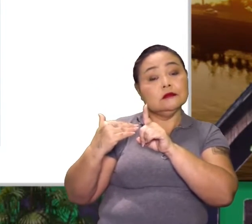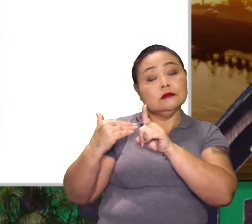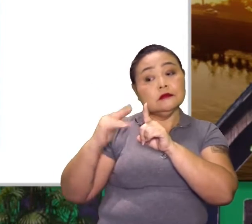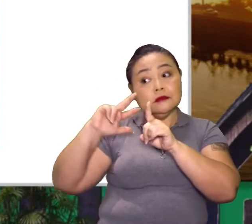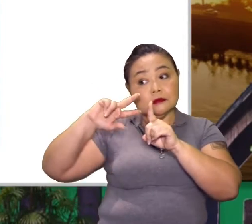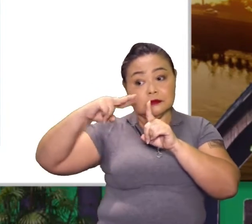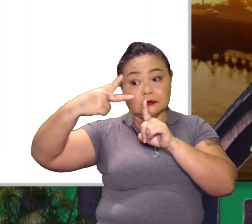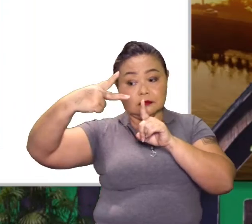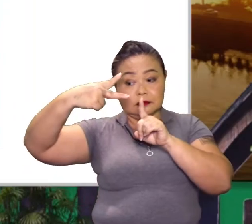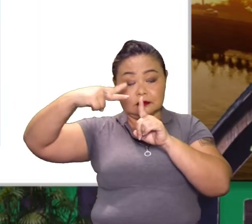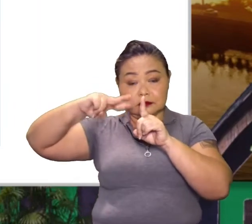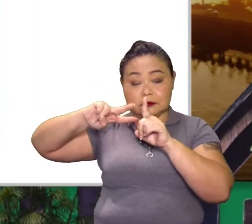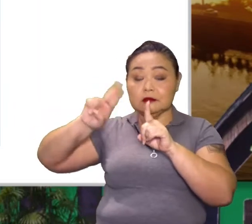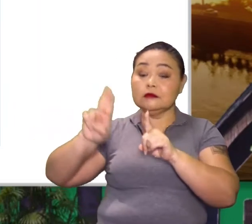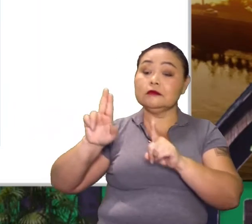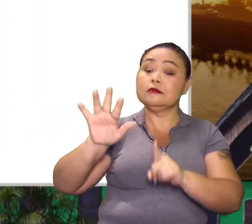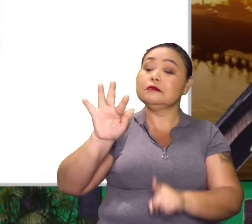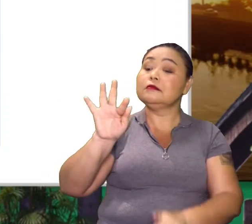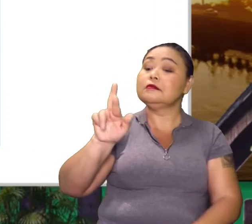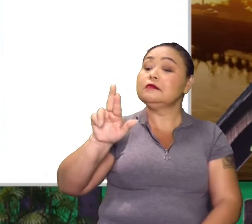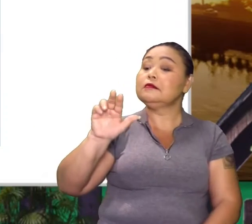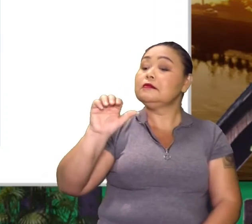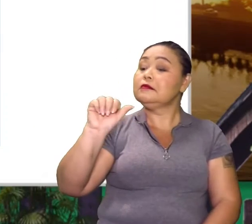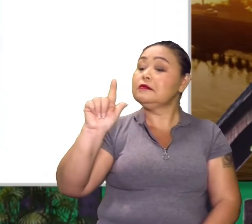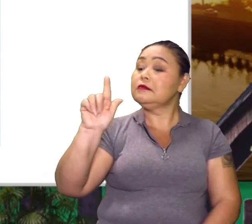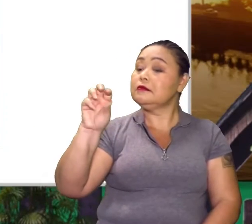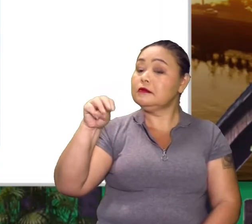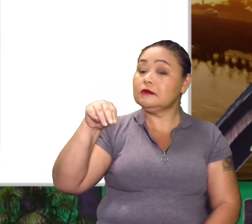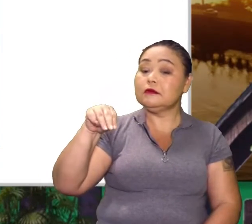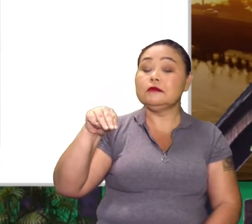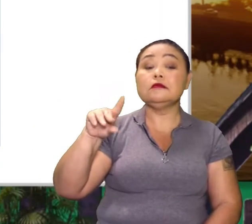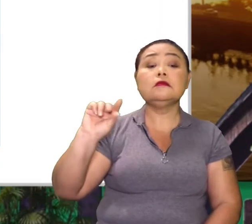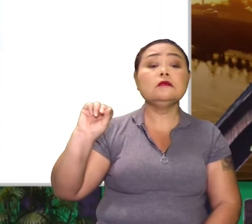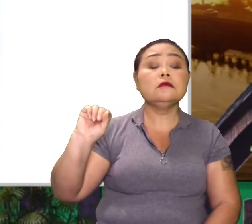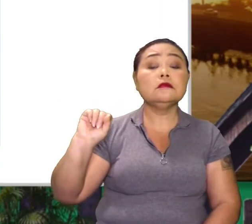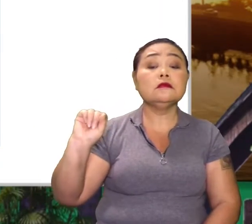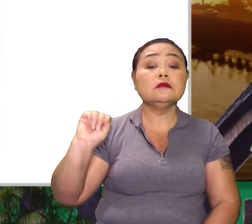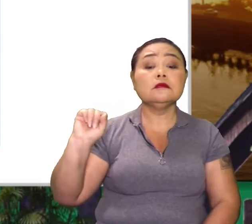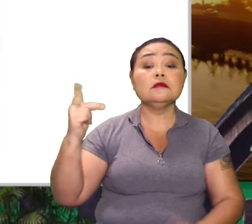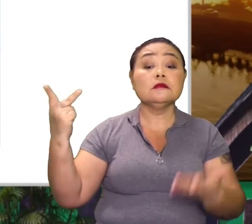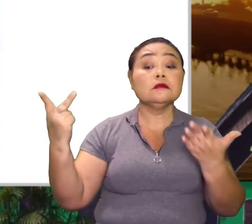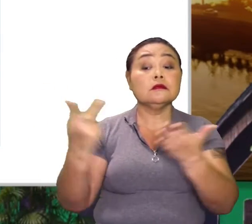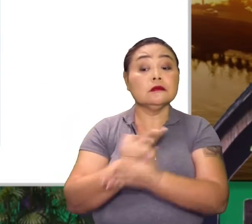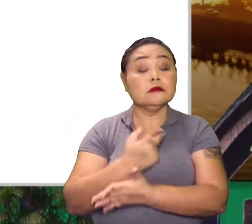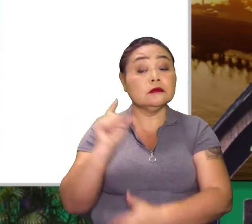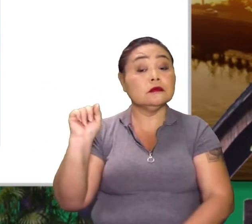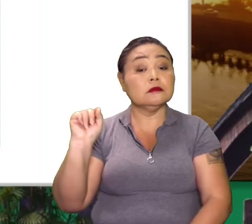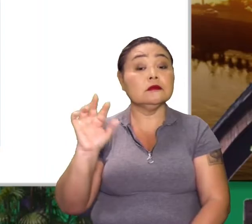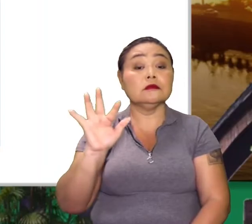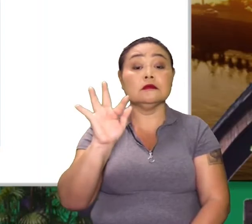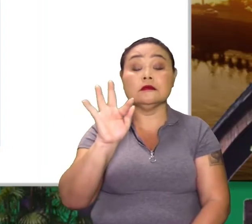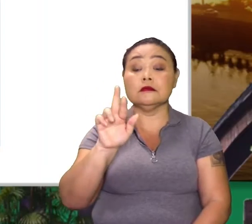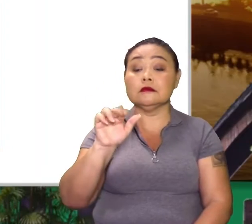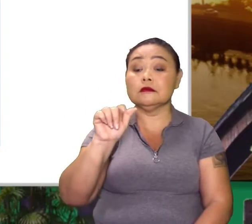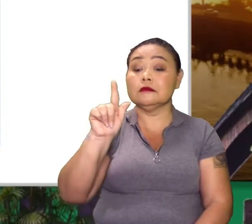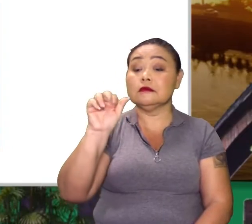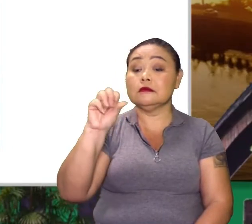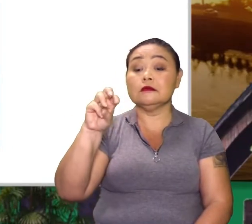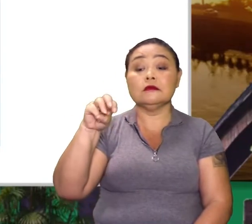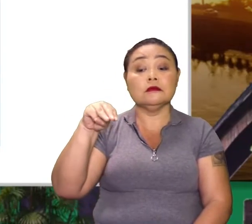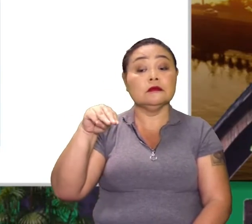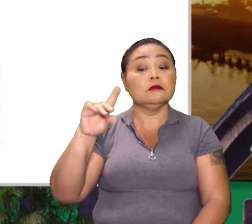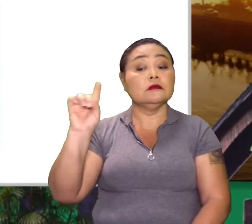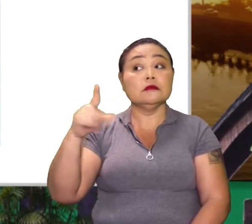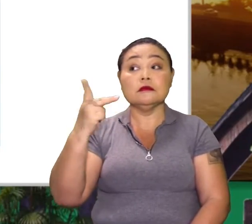Esse fenômeno nós chamamos de friagem. Mas o que ocasiona a friagem? Porque, como